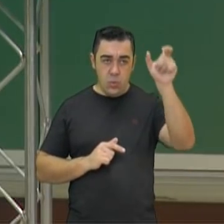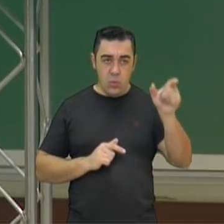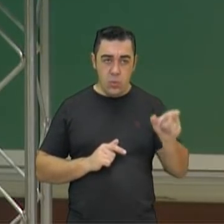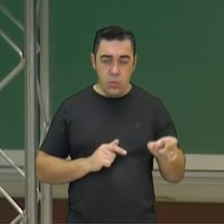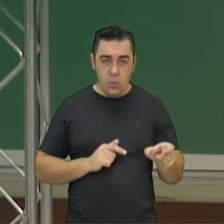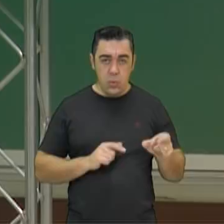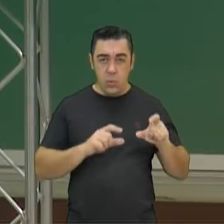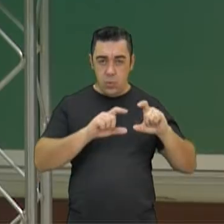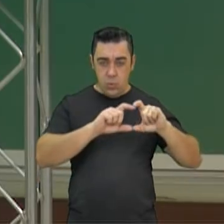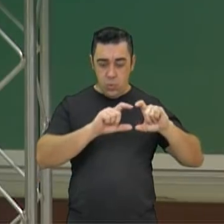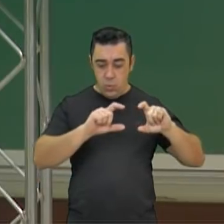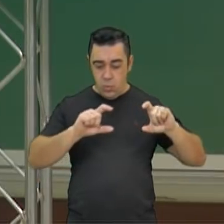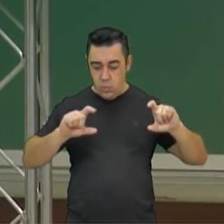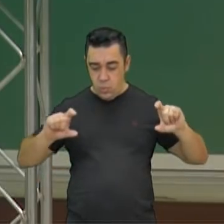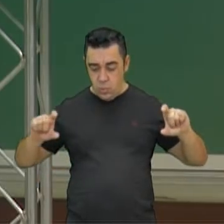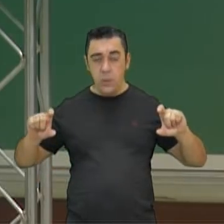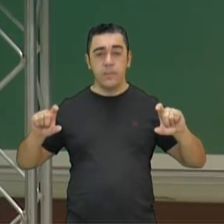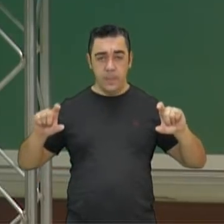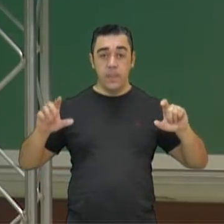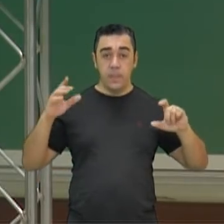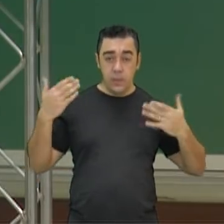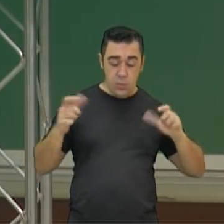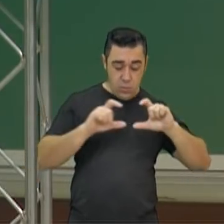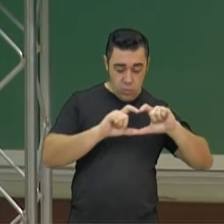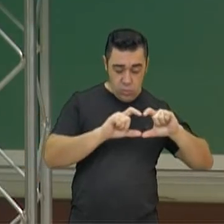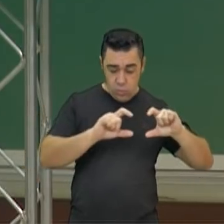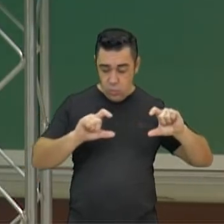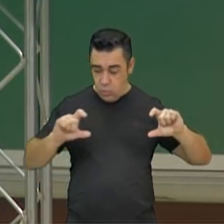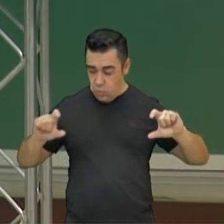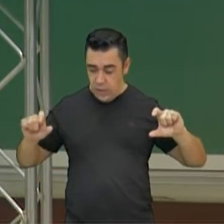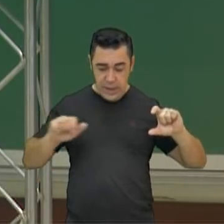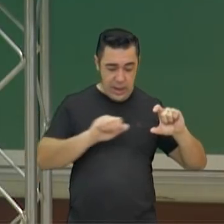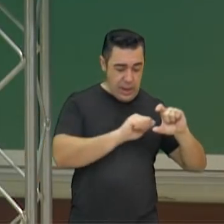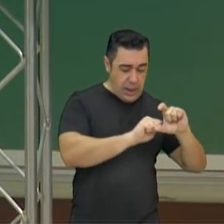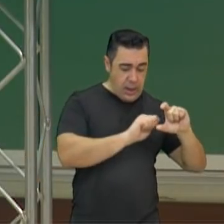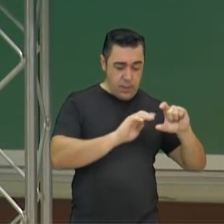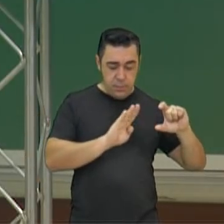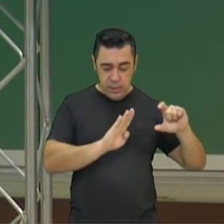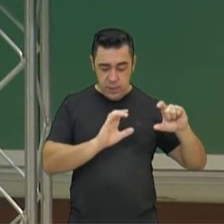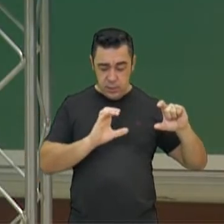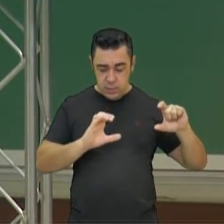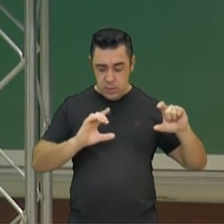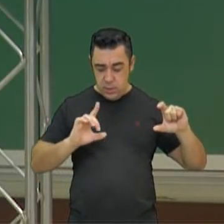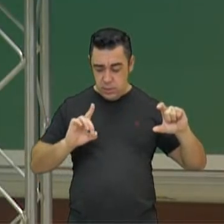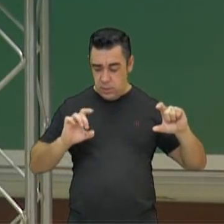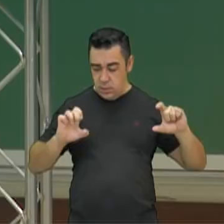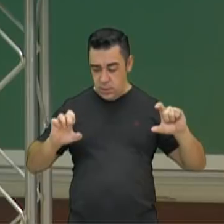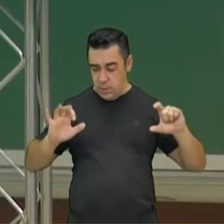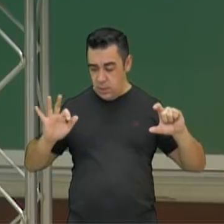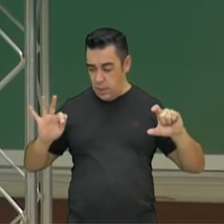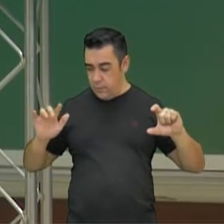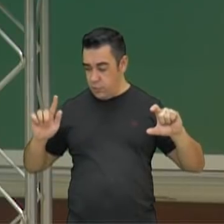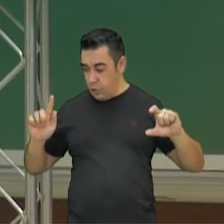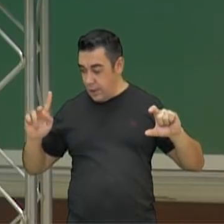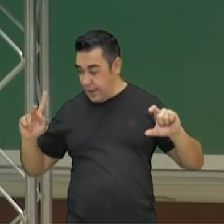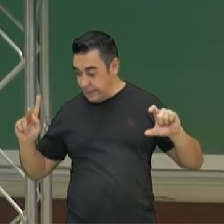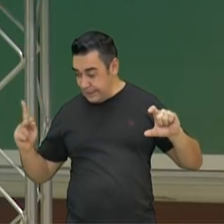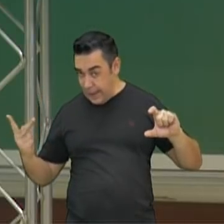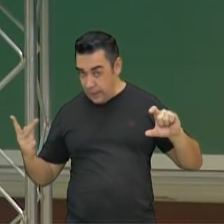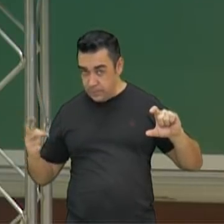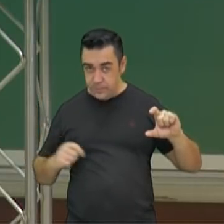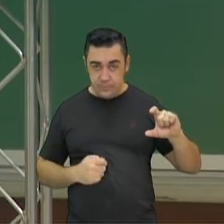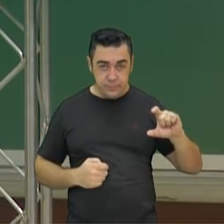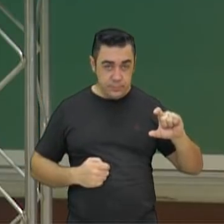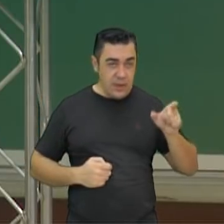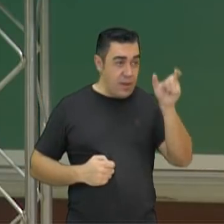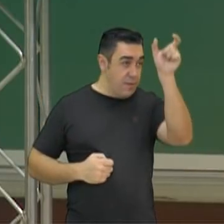A até H. Então, colunas, né? A até H, todas A até H. As fileiras são numeradas de 1 a